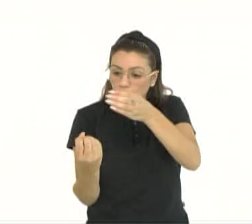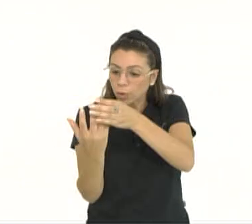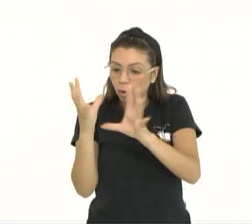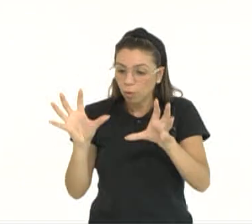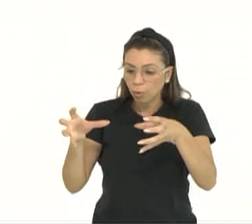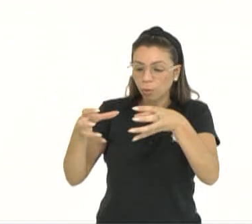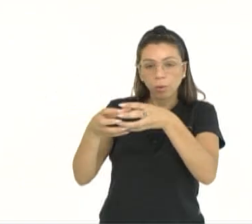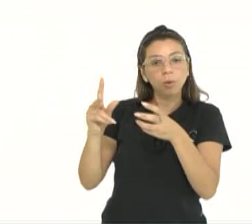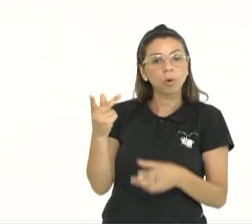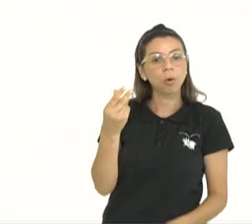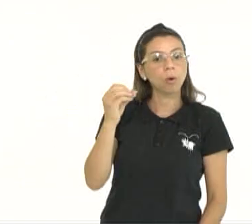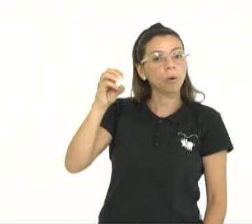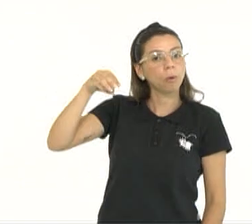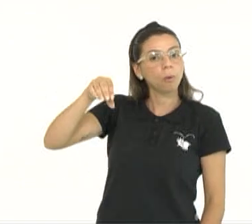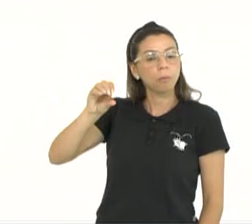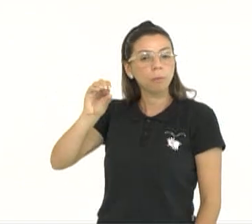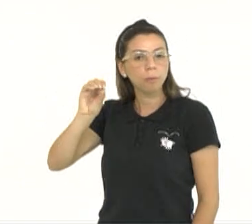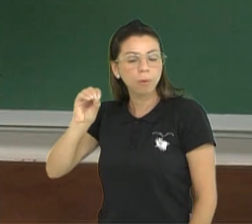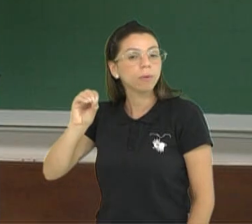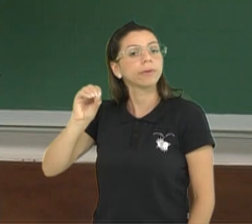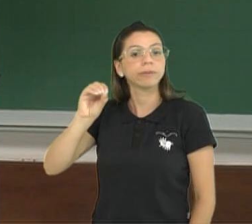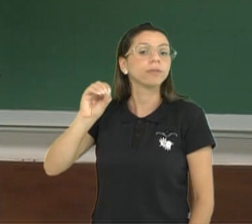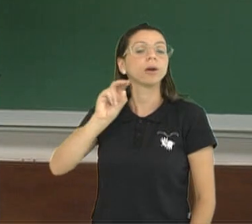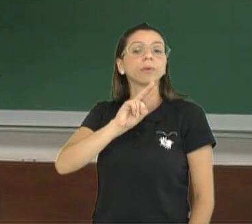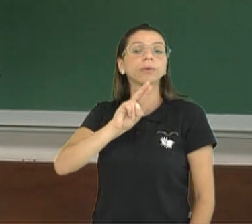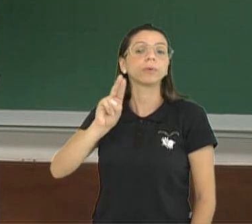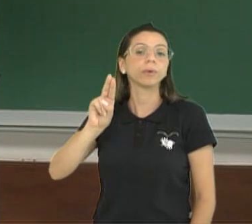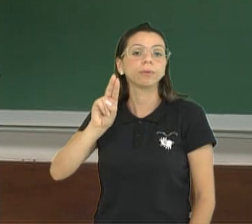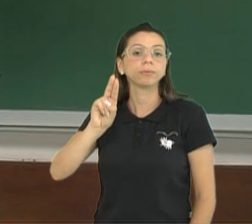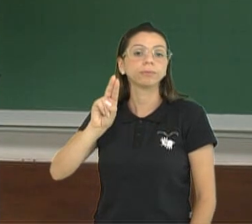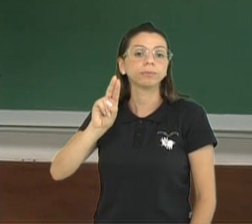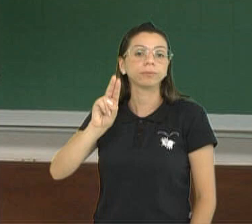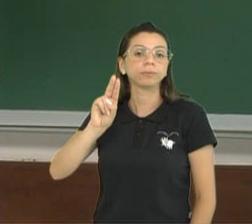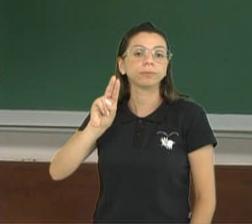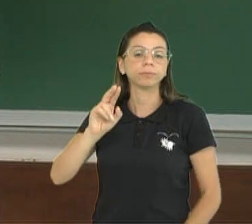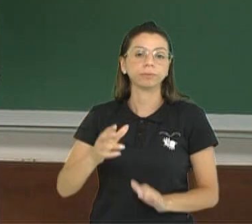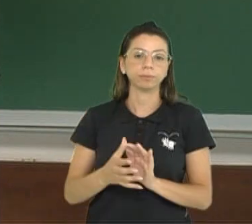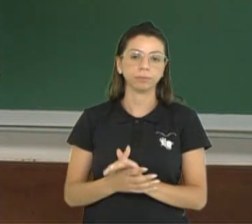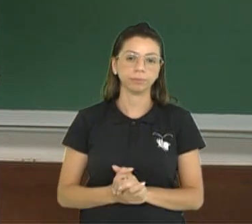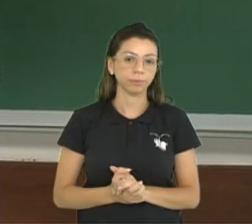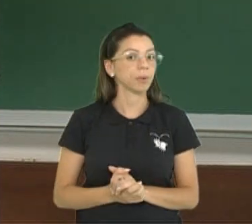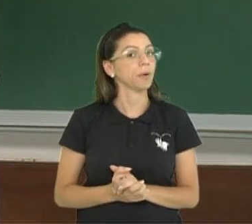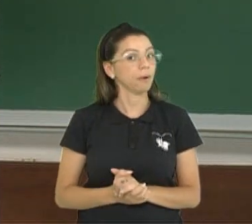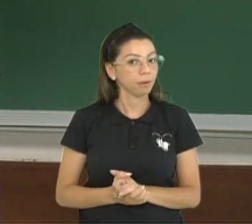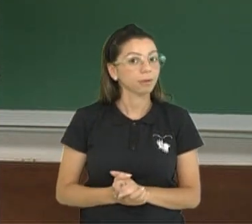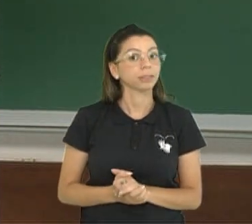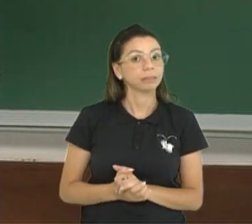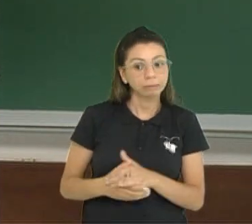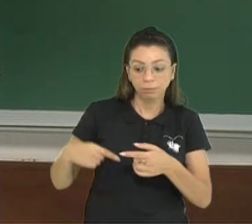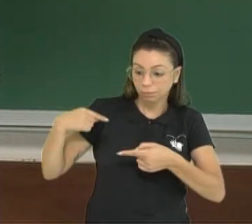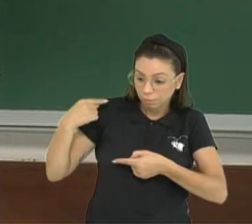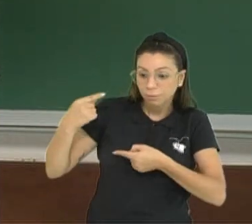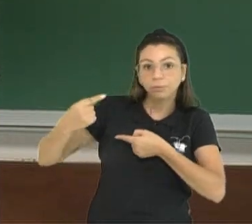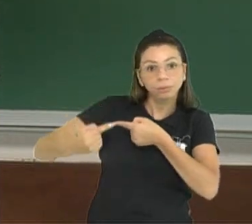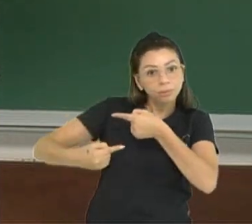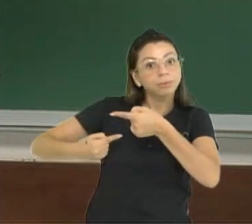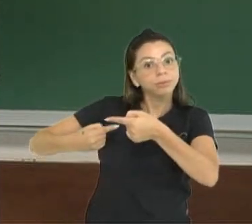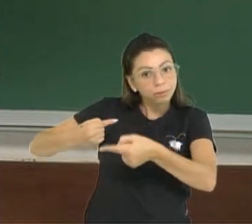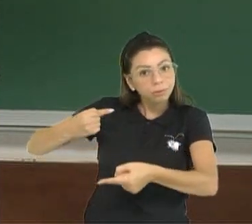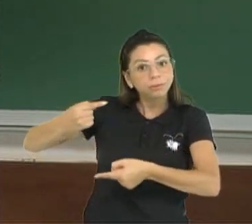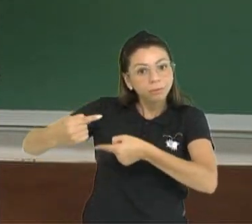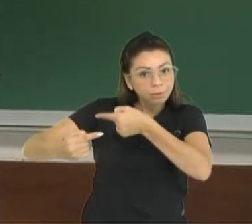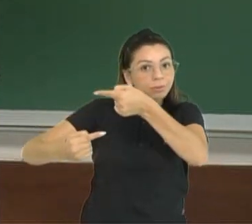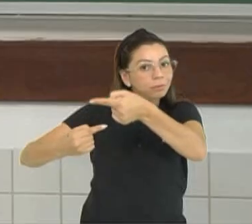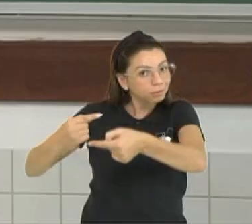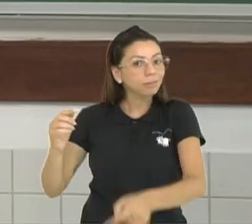de hominídeos que vai ser denominada como Homo. Olha só o processo de evolução